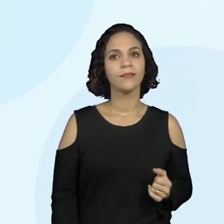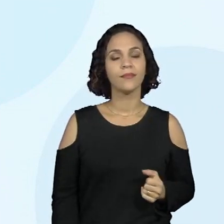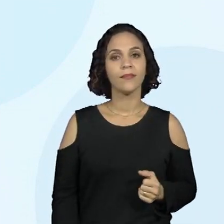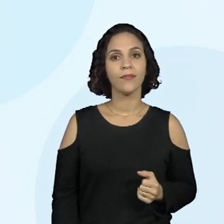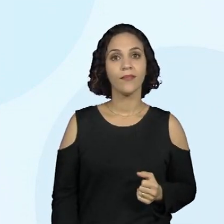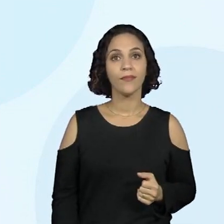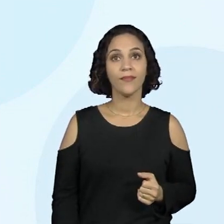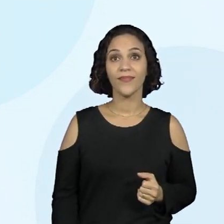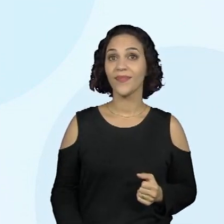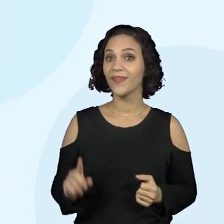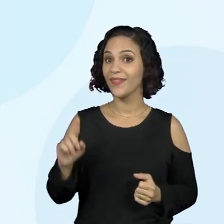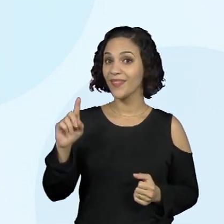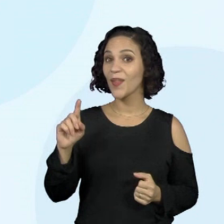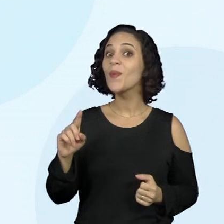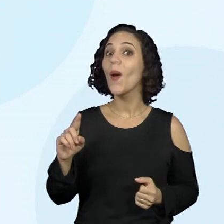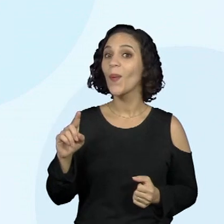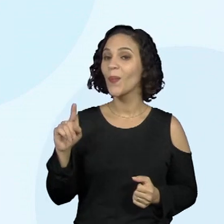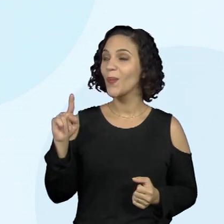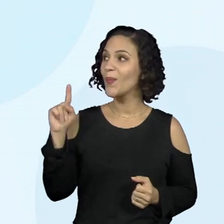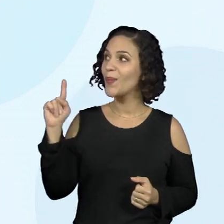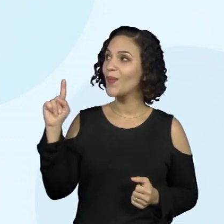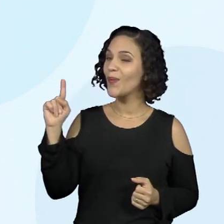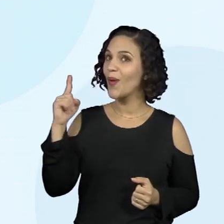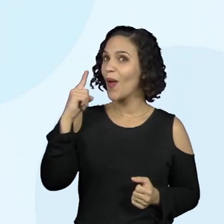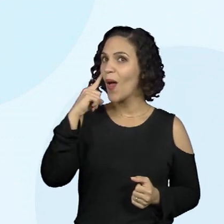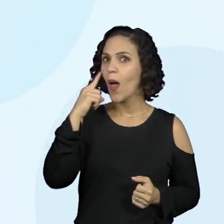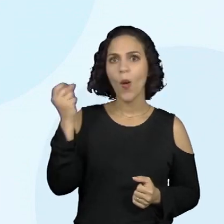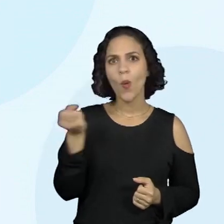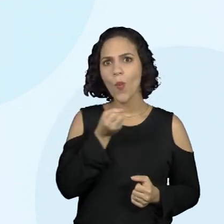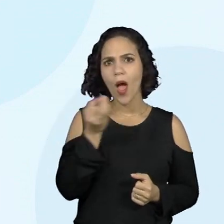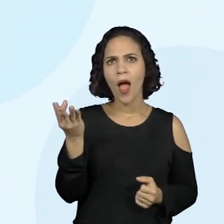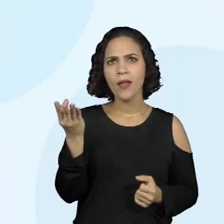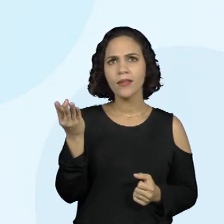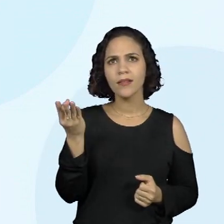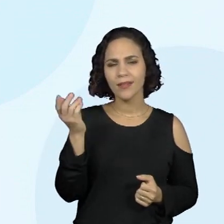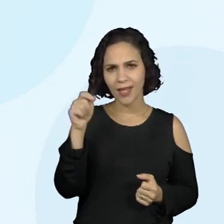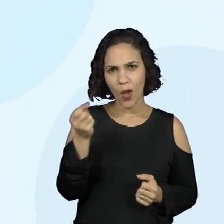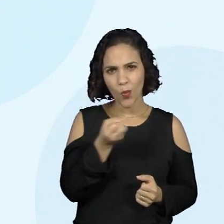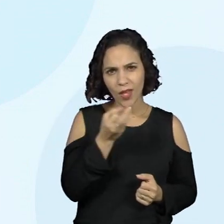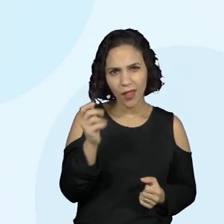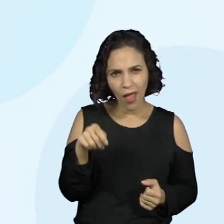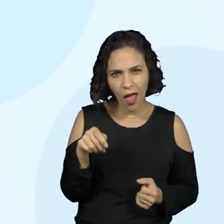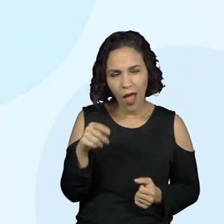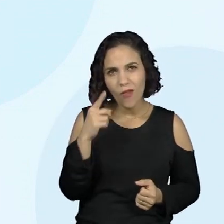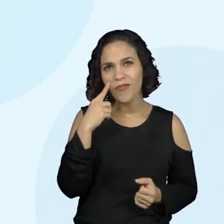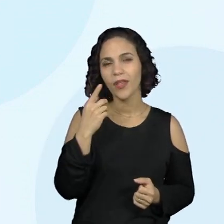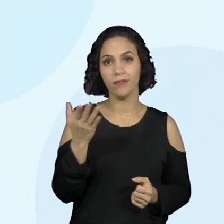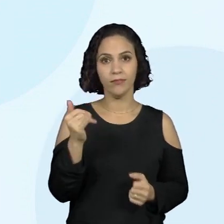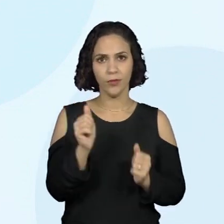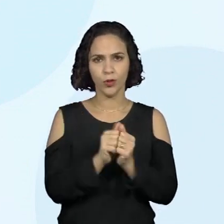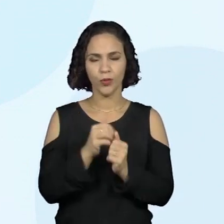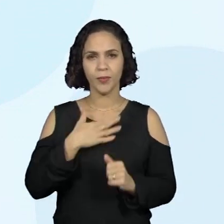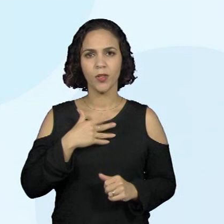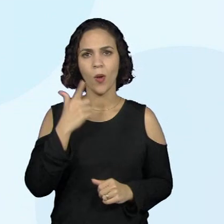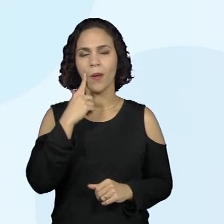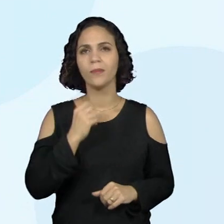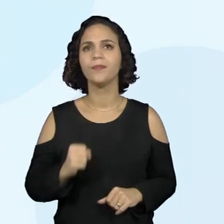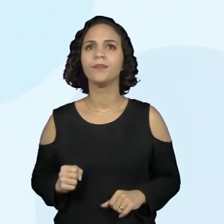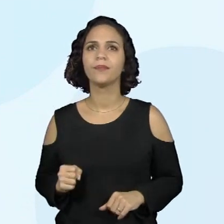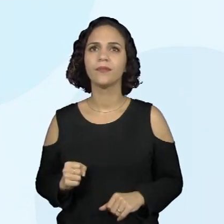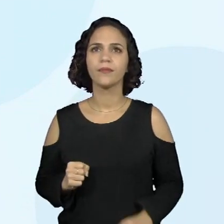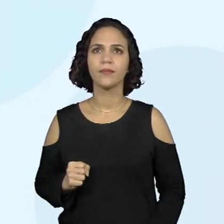Apareceu aí na tela, olha só quantos lados, dá para contar facilmente? Vamos fazer a contagem comigo?